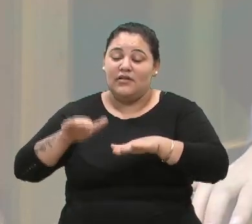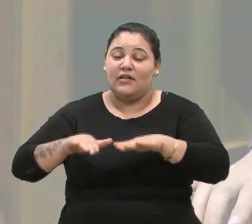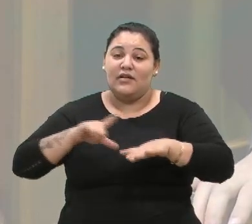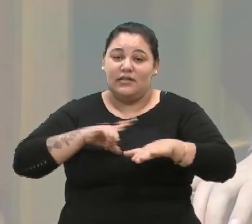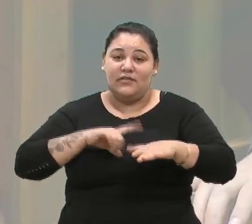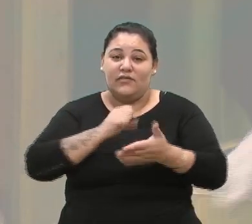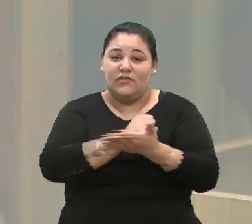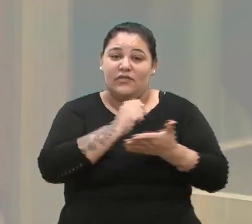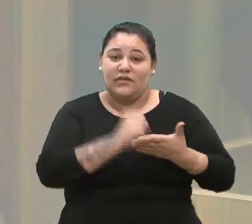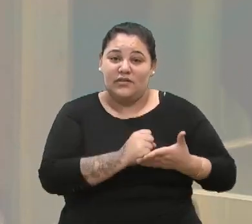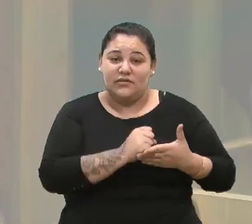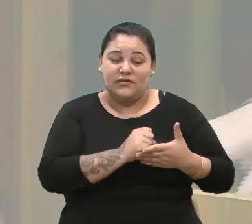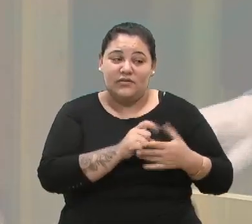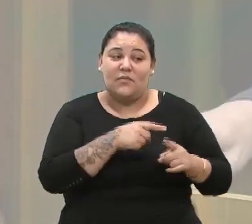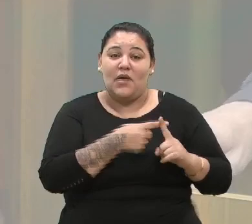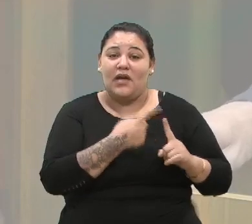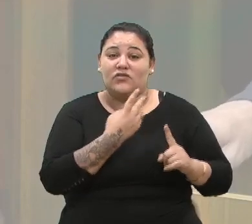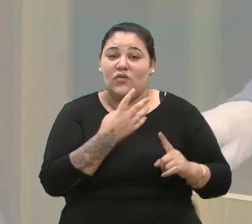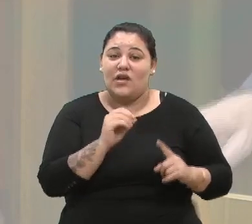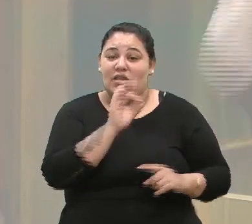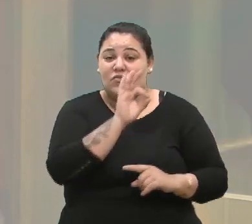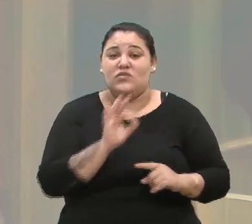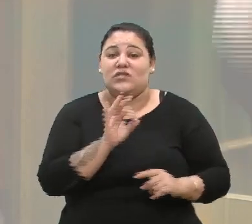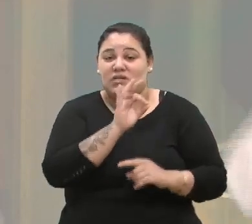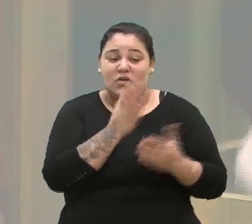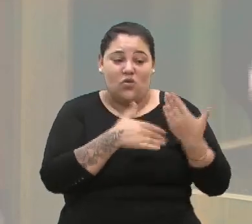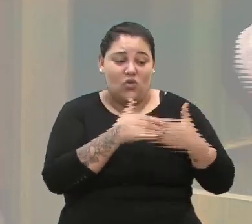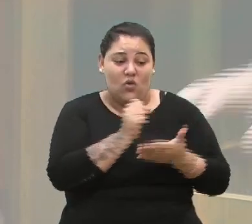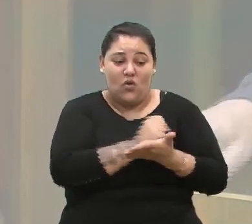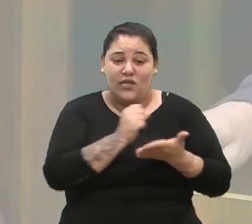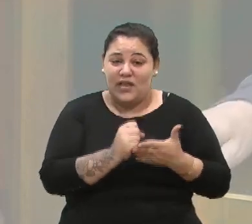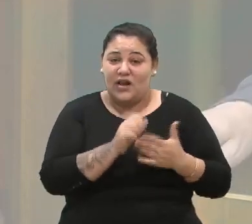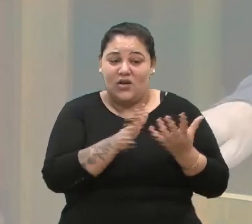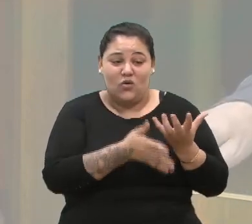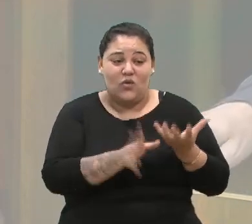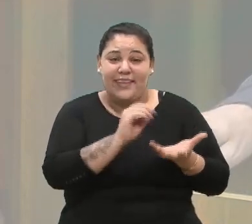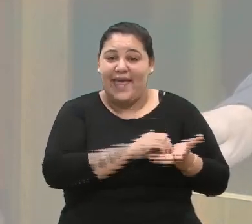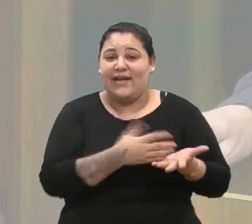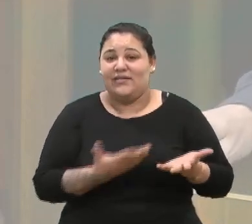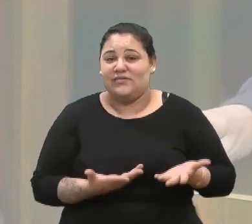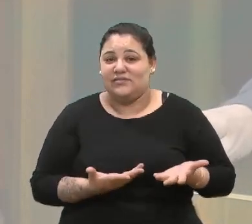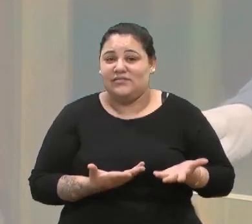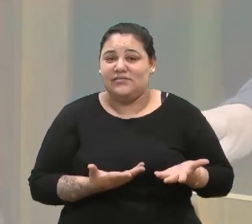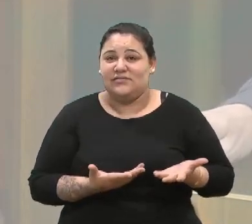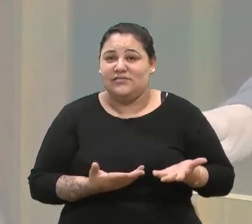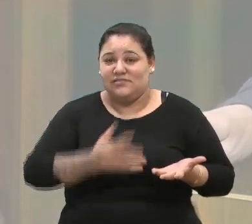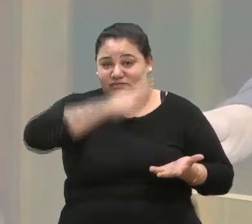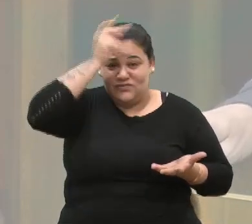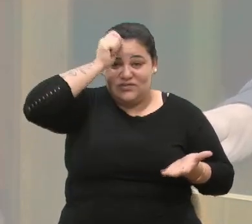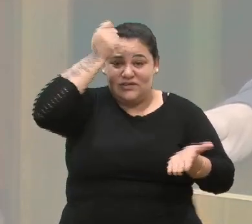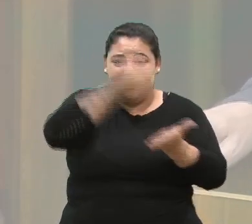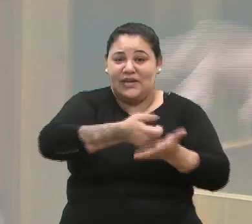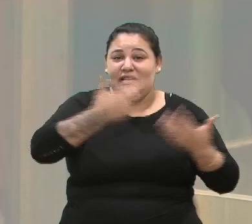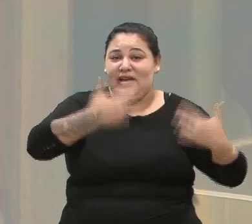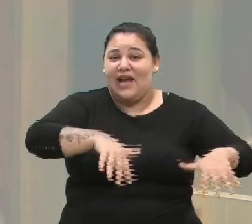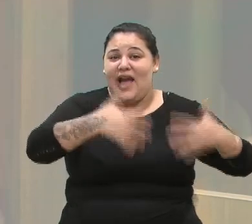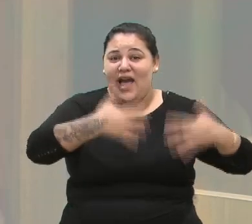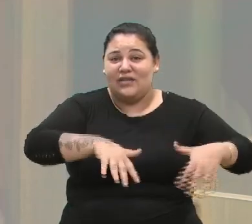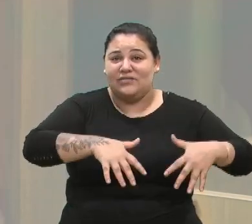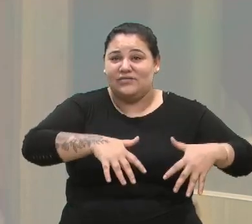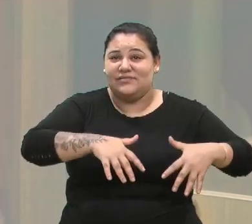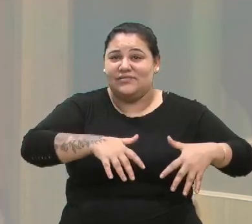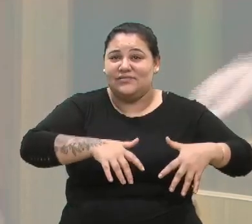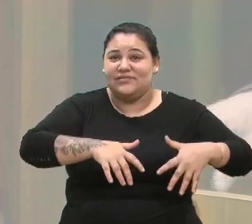de 40% em todos os contratos da Codeca. A prefeitura está pagando mais. O munícipe de Caxias do Sul está pagando